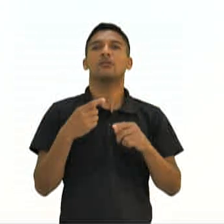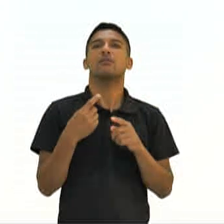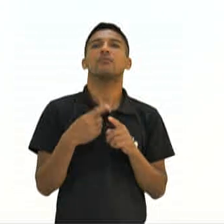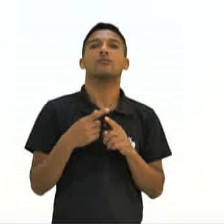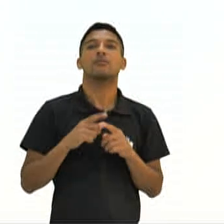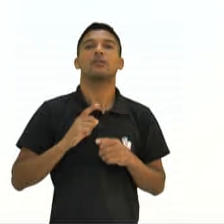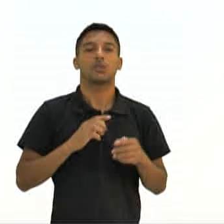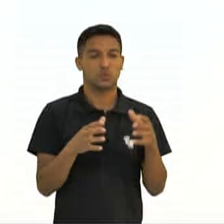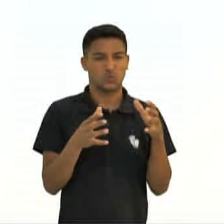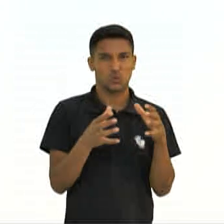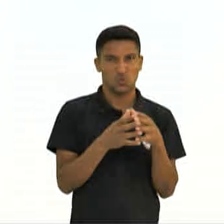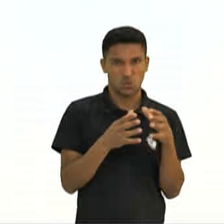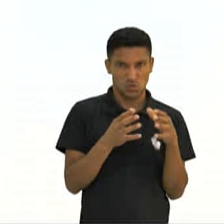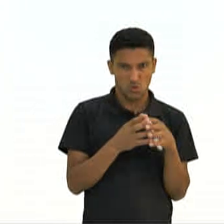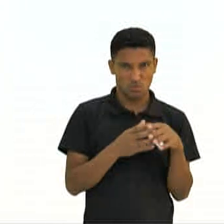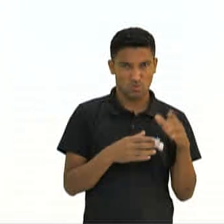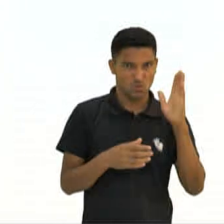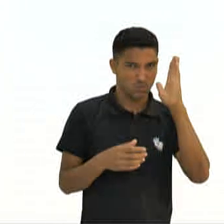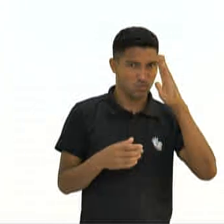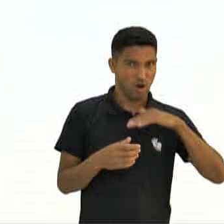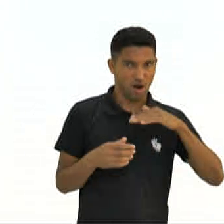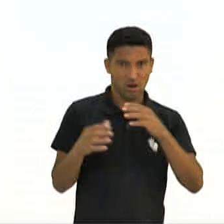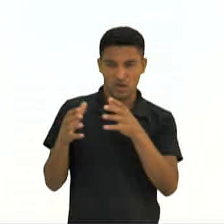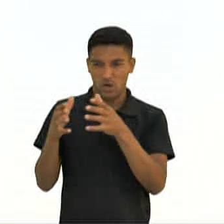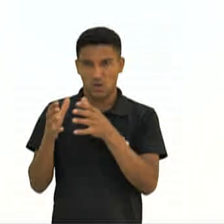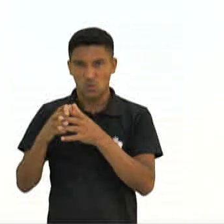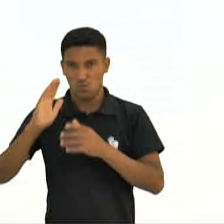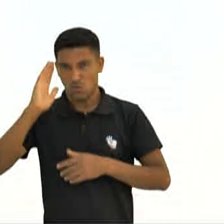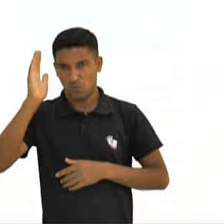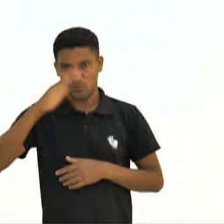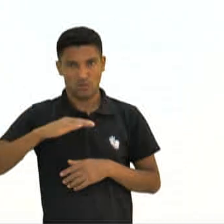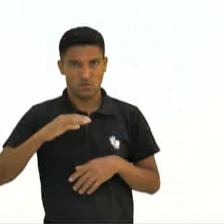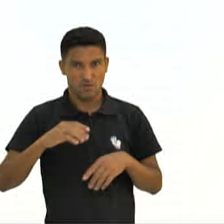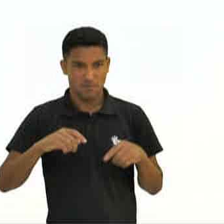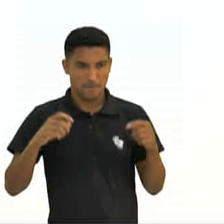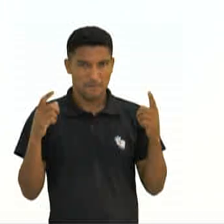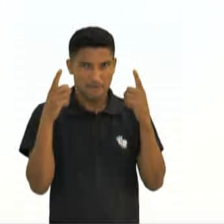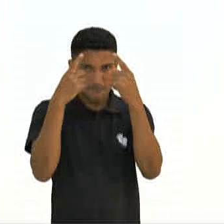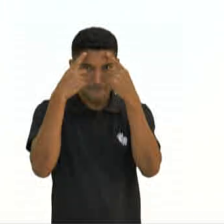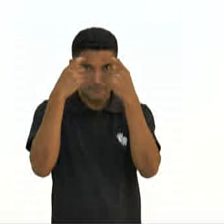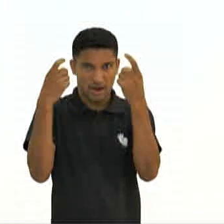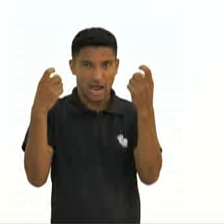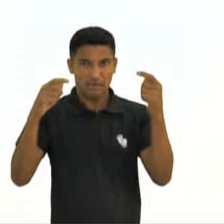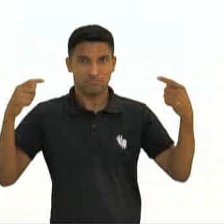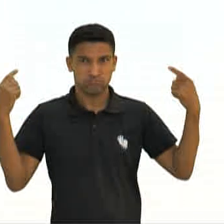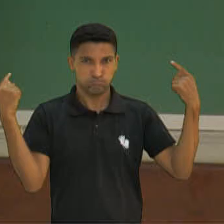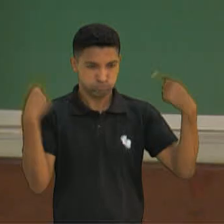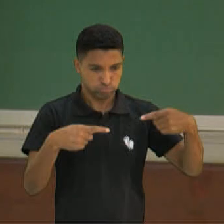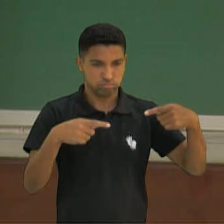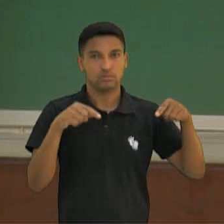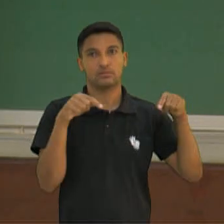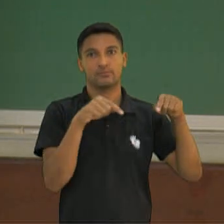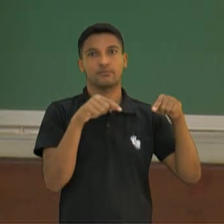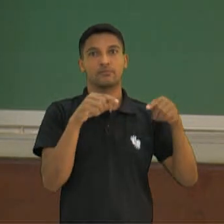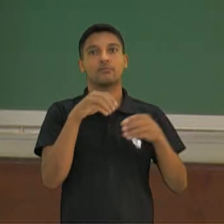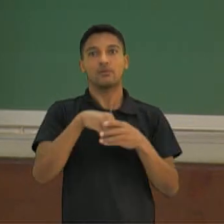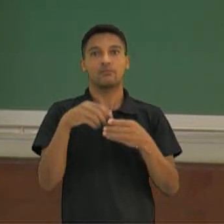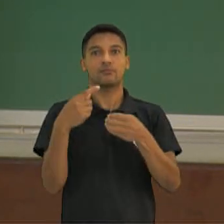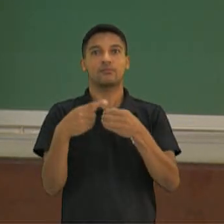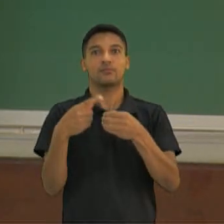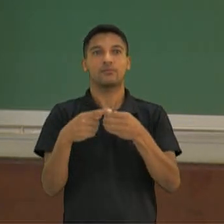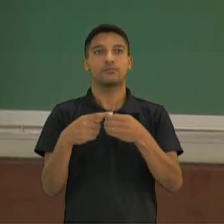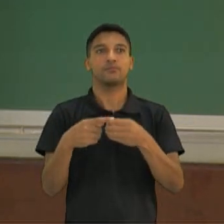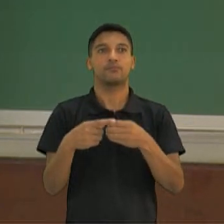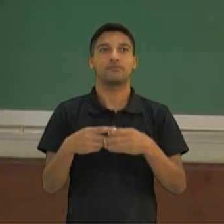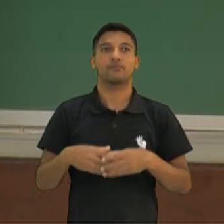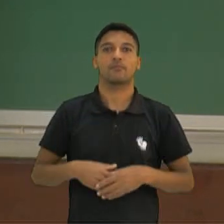que acabam gerando alguma violência entre elas. Lógico, existem um índice de violência na cidade, mas são índices